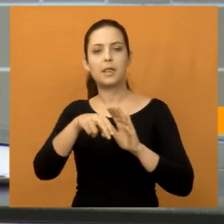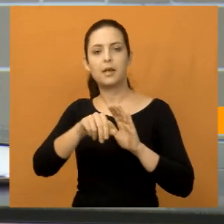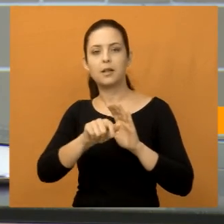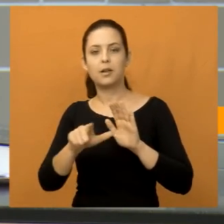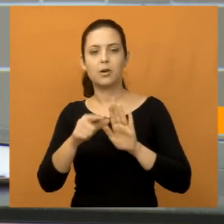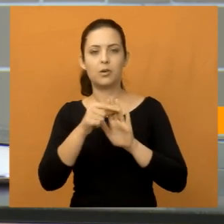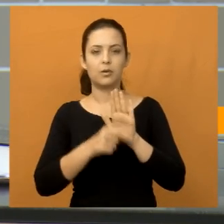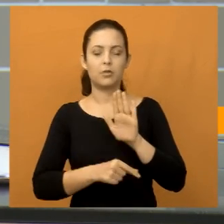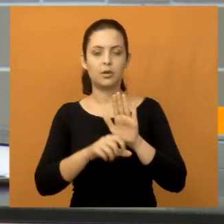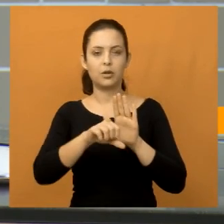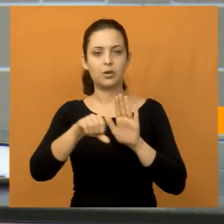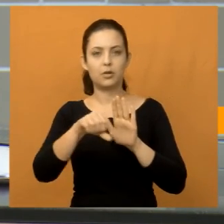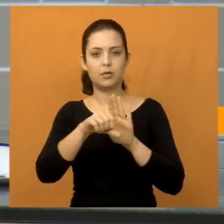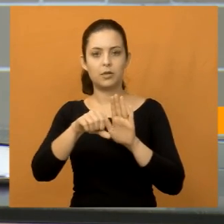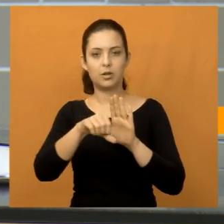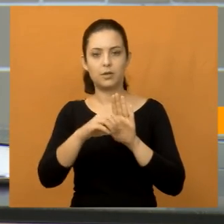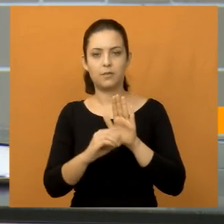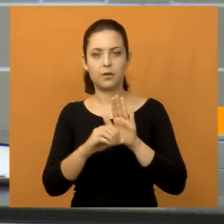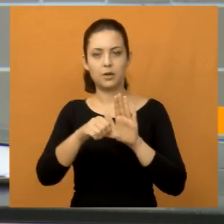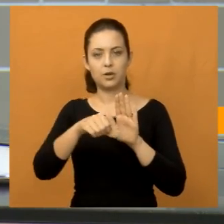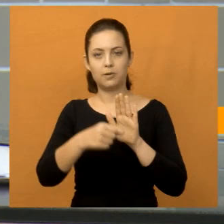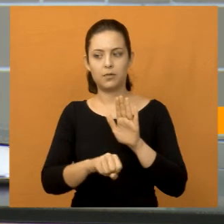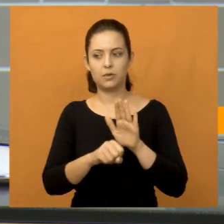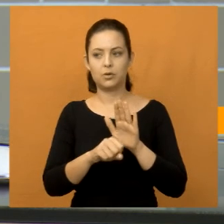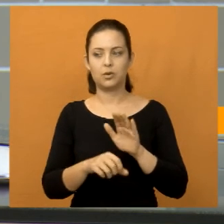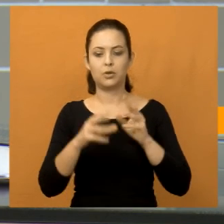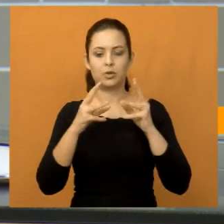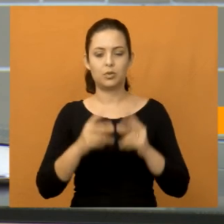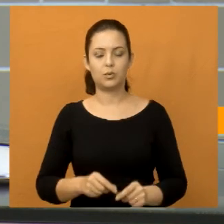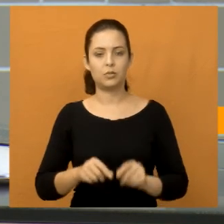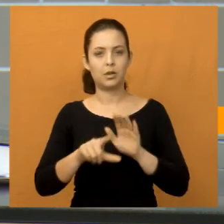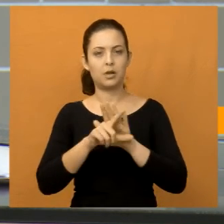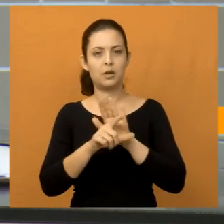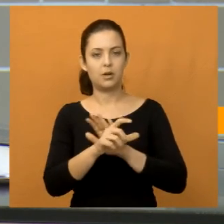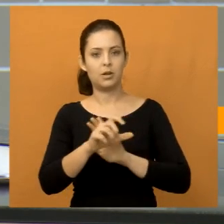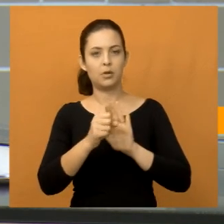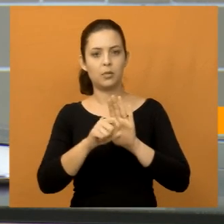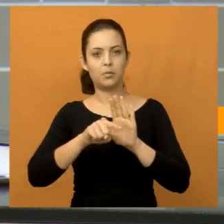89, 90 e 98, todos da Lei nº